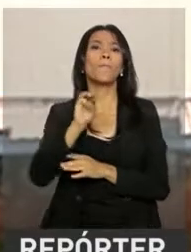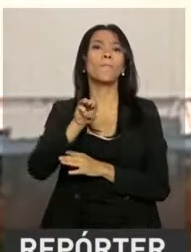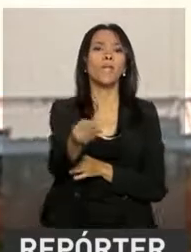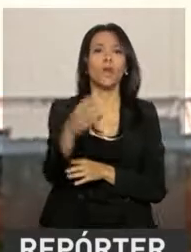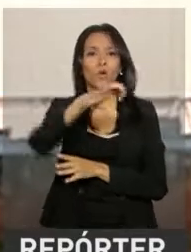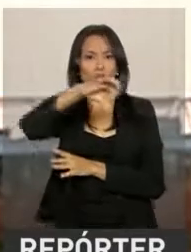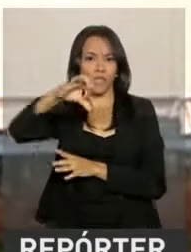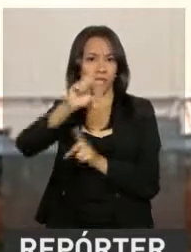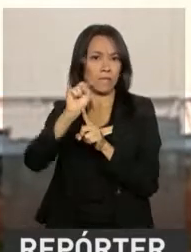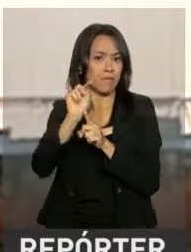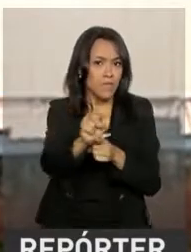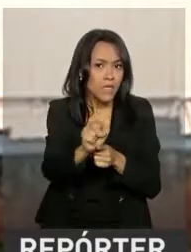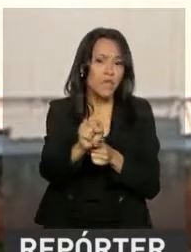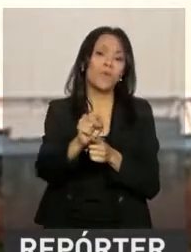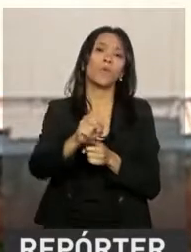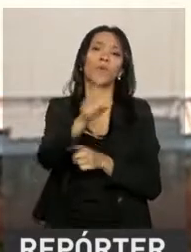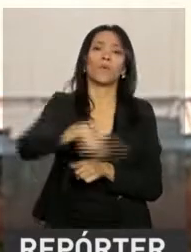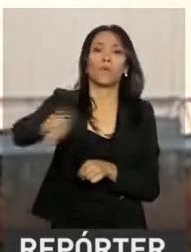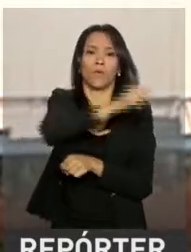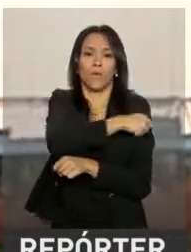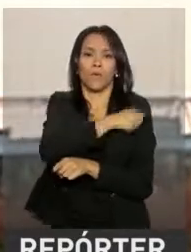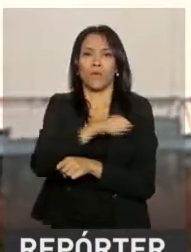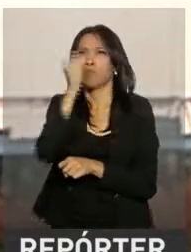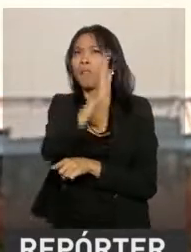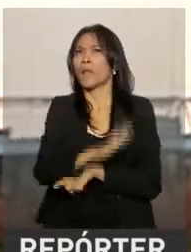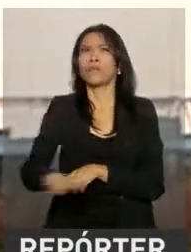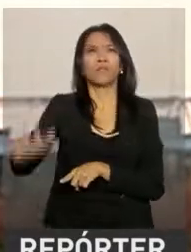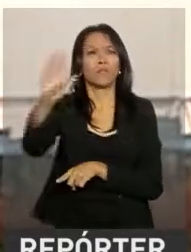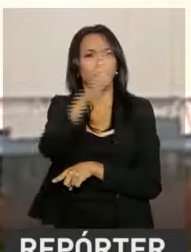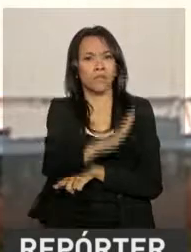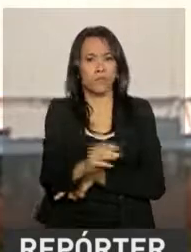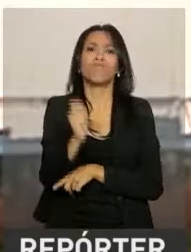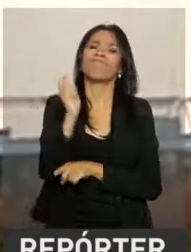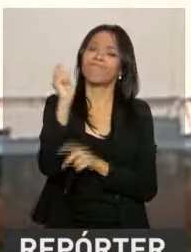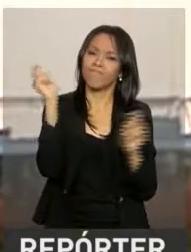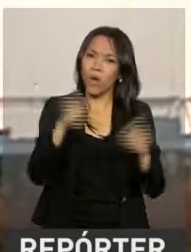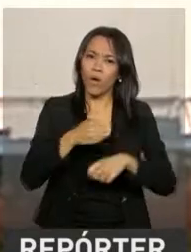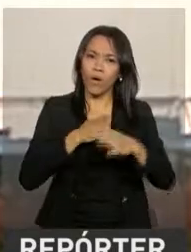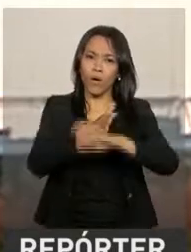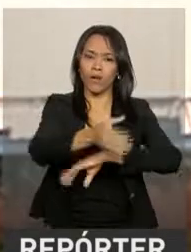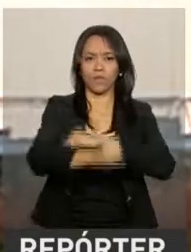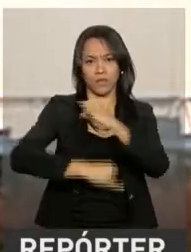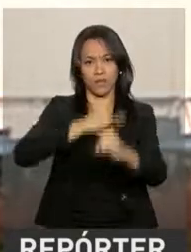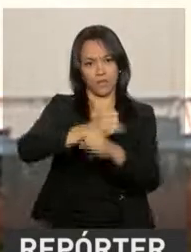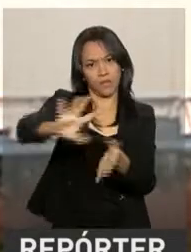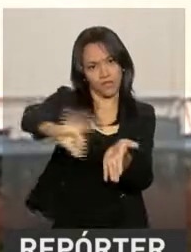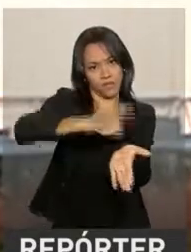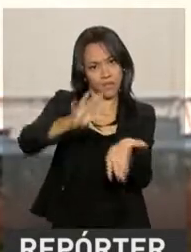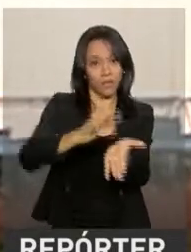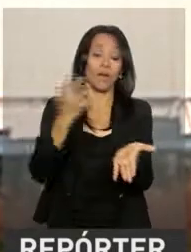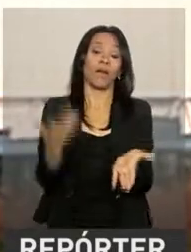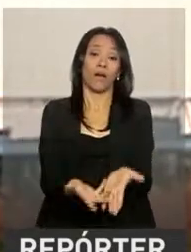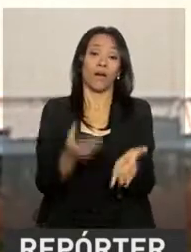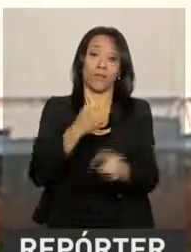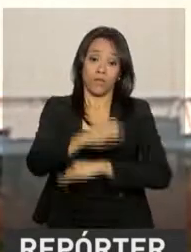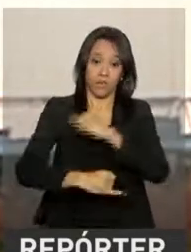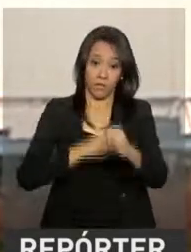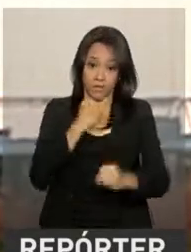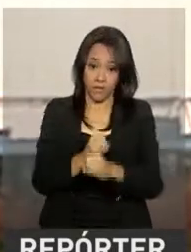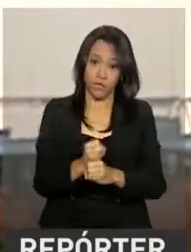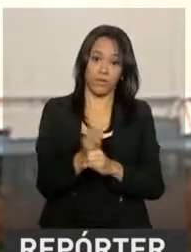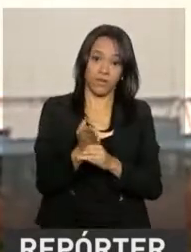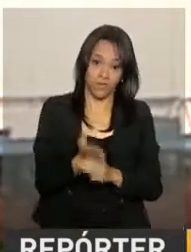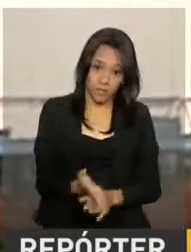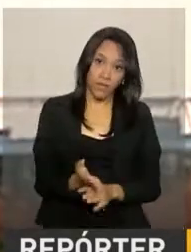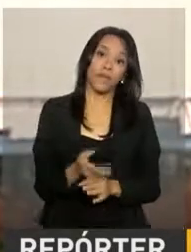estudantes em todo o país as inscrições podem ser feitas na internet por meio do sistema informatizado do fies